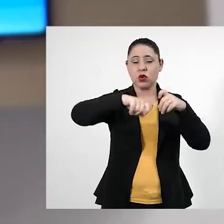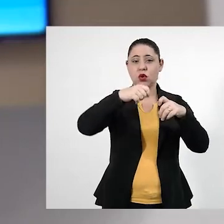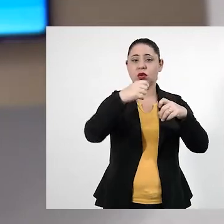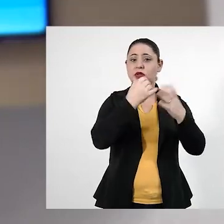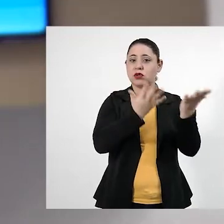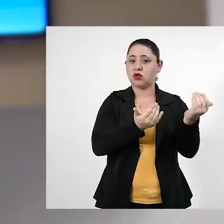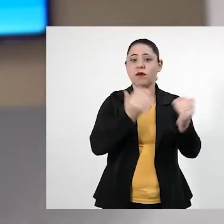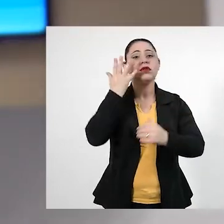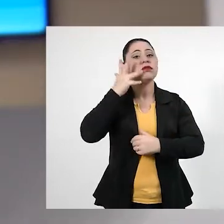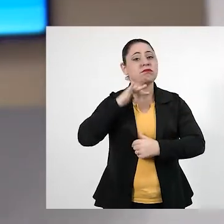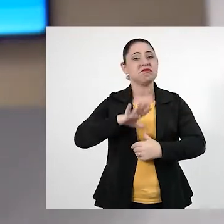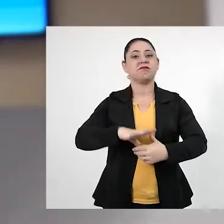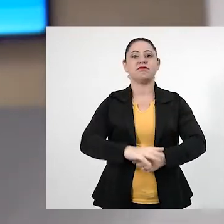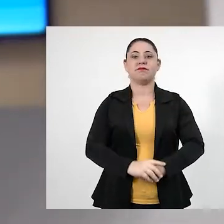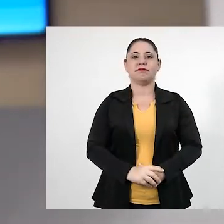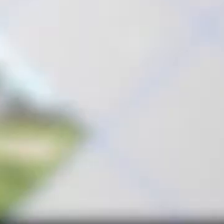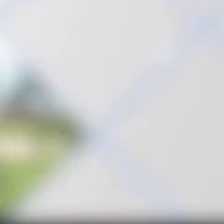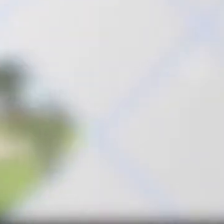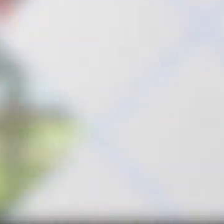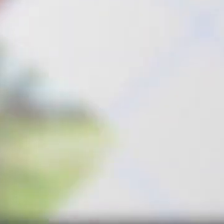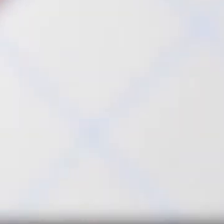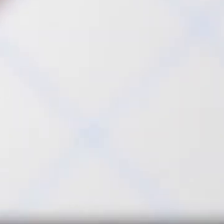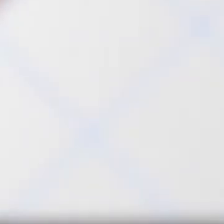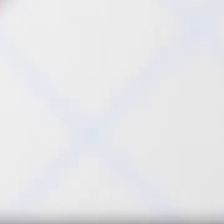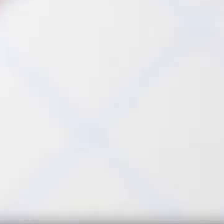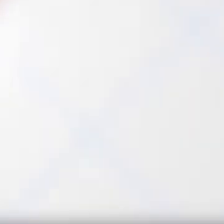violência contra crianças e adolescentes.